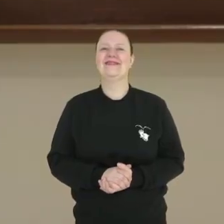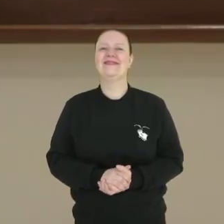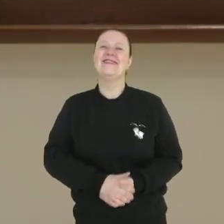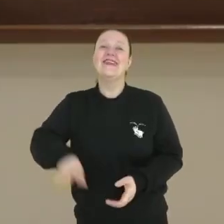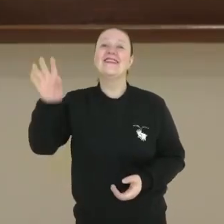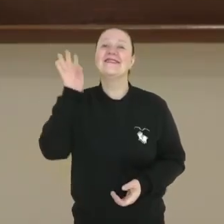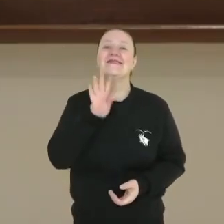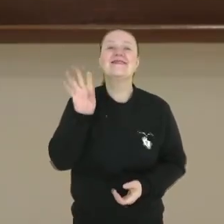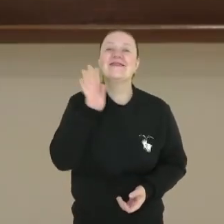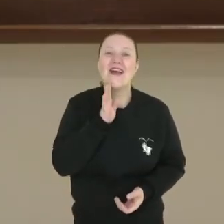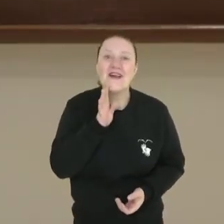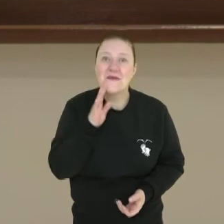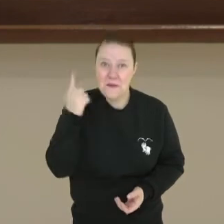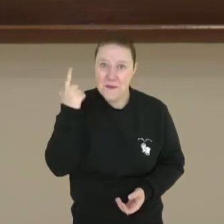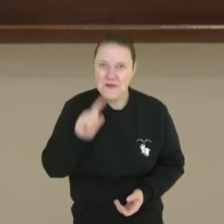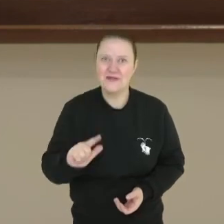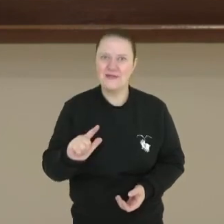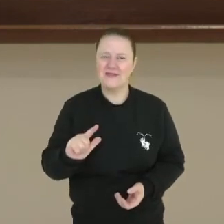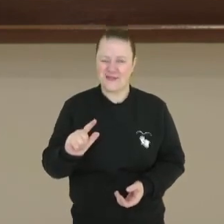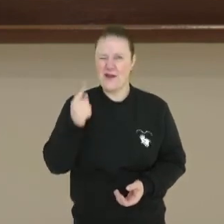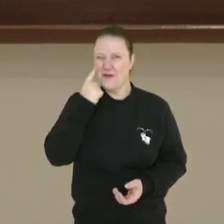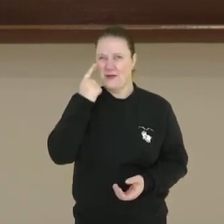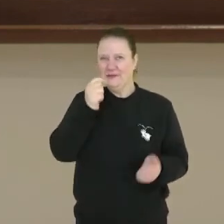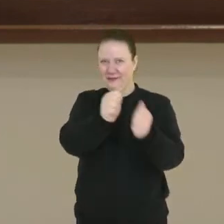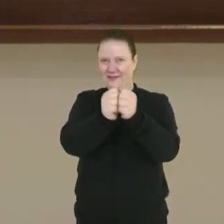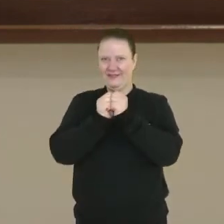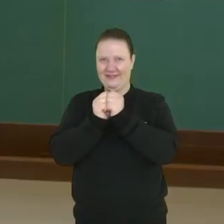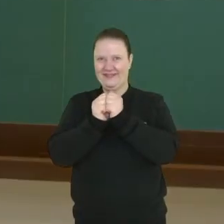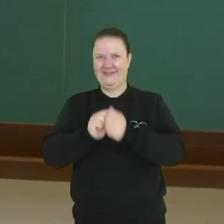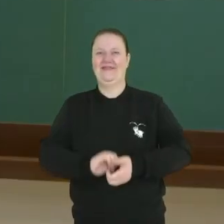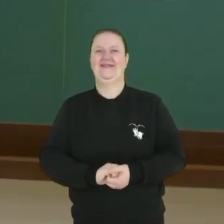Legal, pessoal. E aí? Vamos lá, então, conferindo junto comigo aqui?